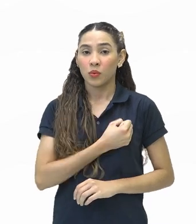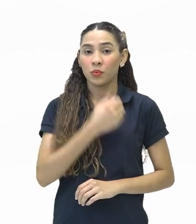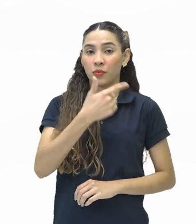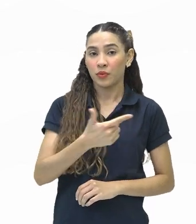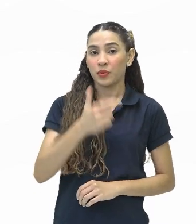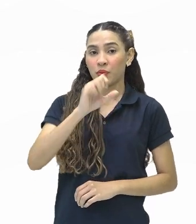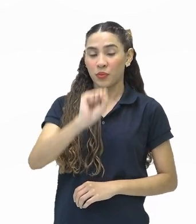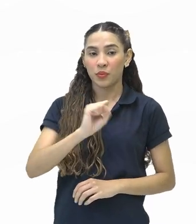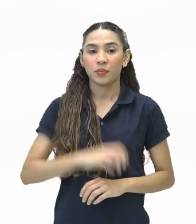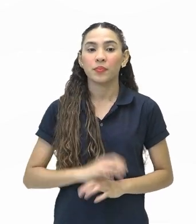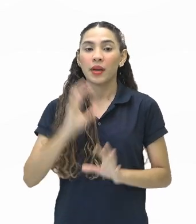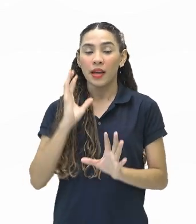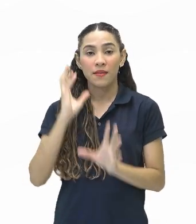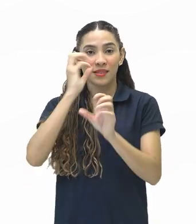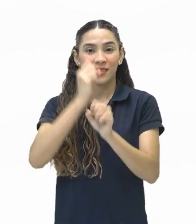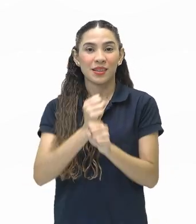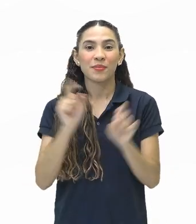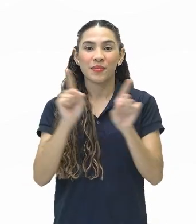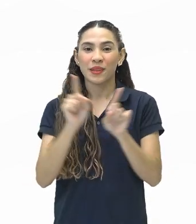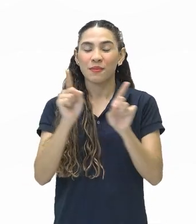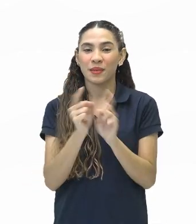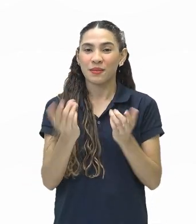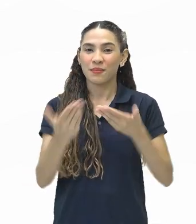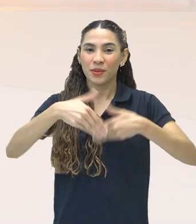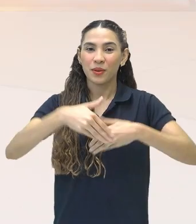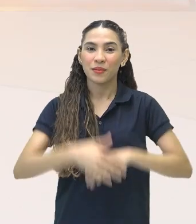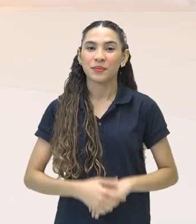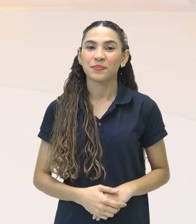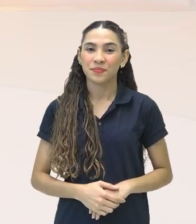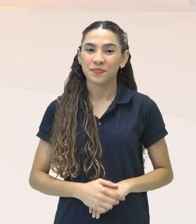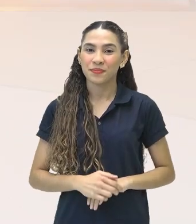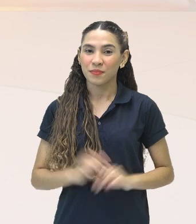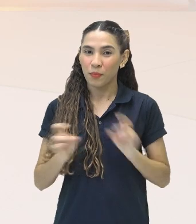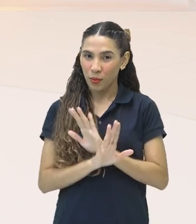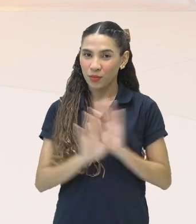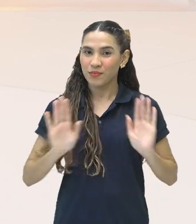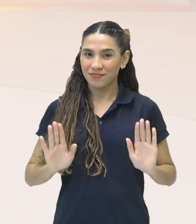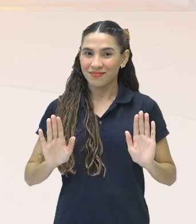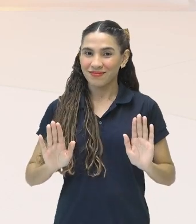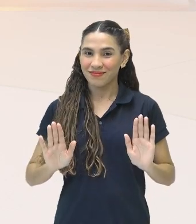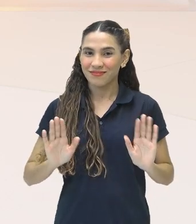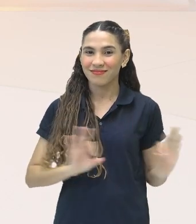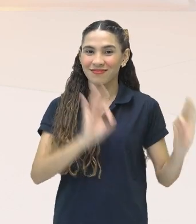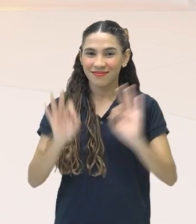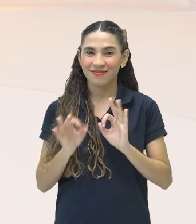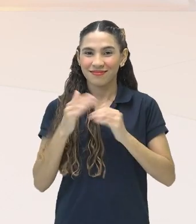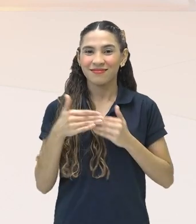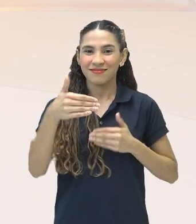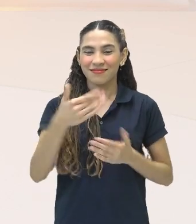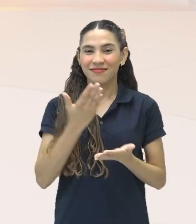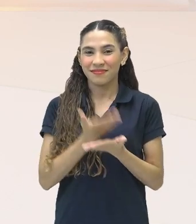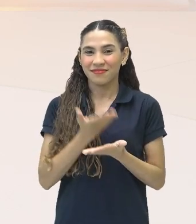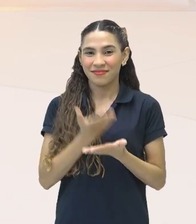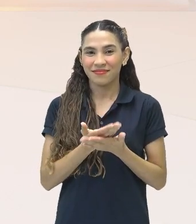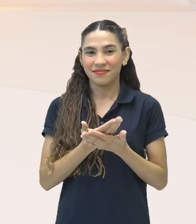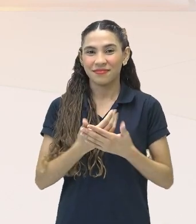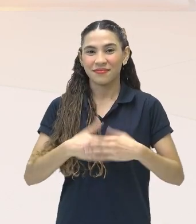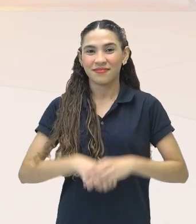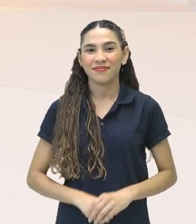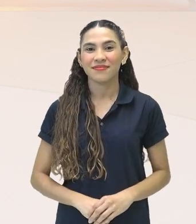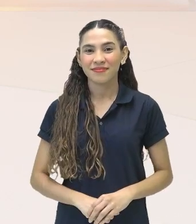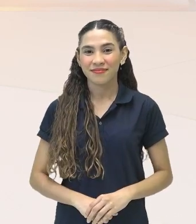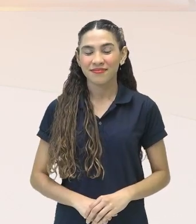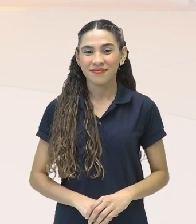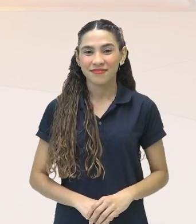número 28, revisão e avaliação. Preparados então? Venham comigo e vamos à nossa